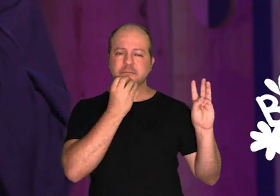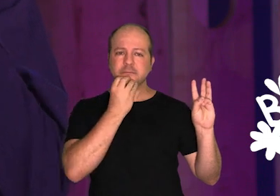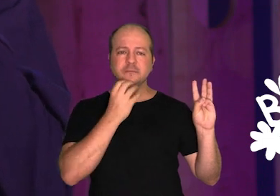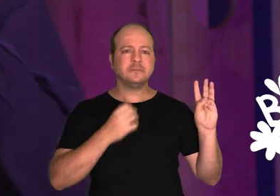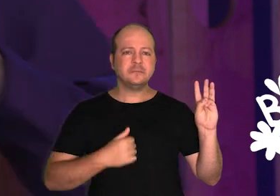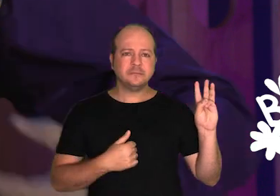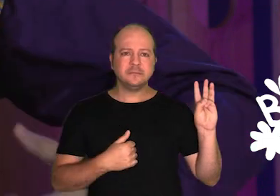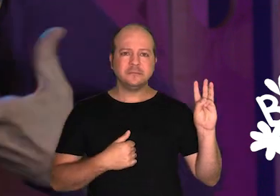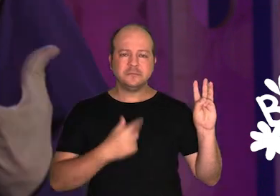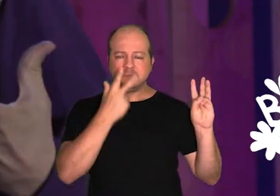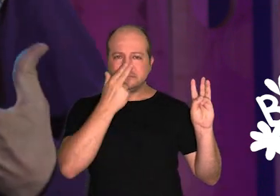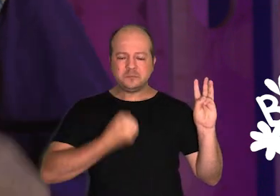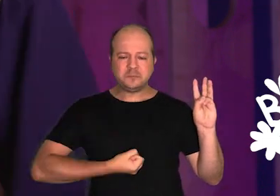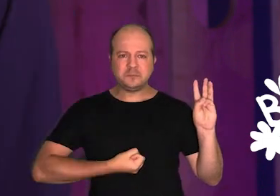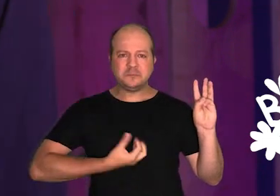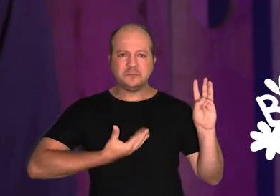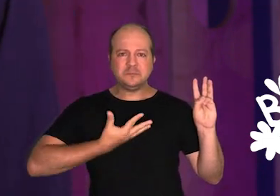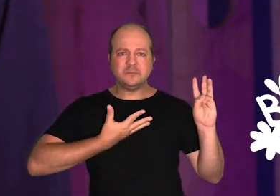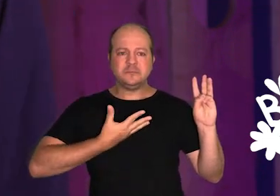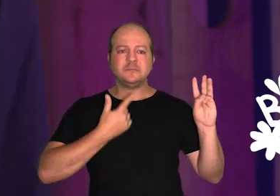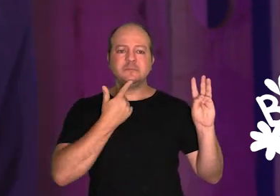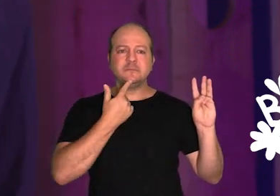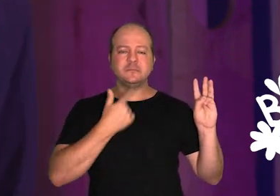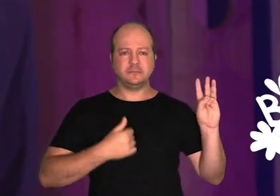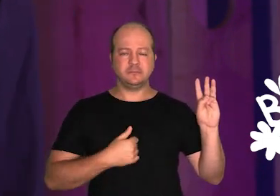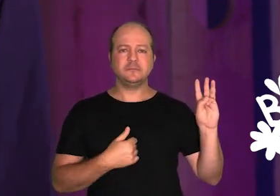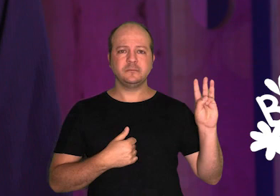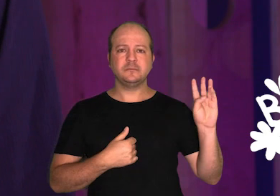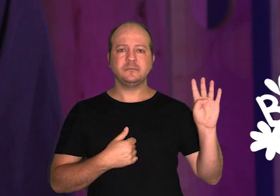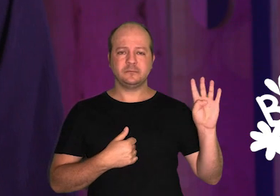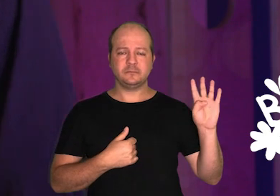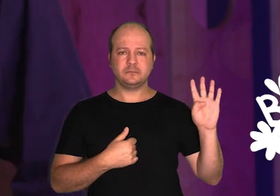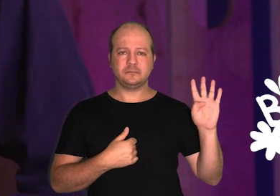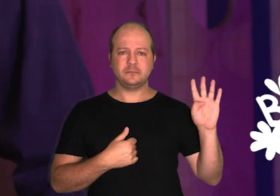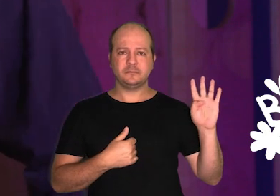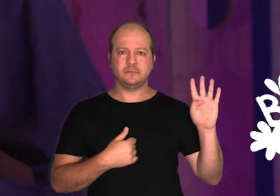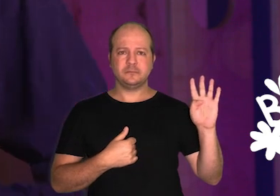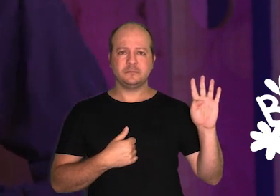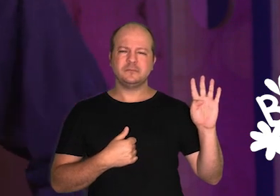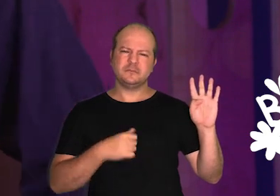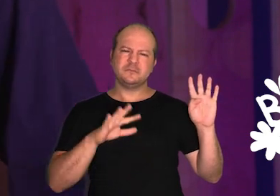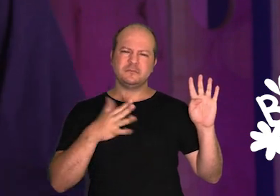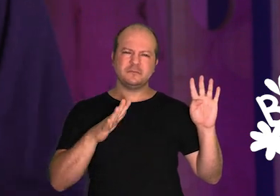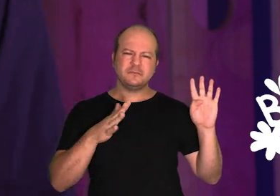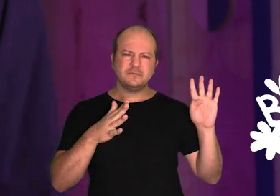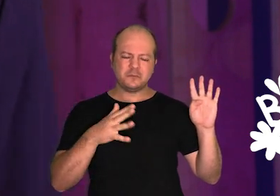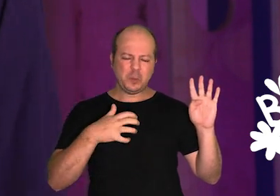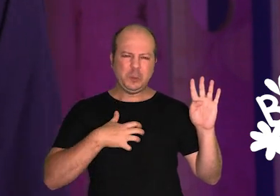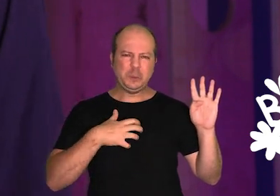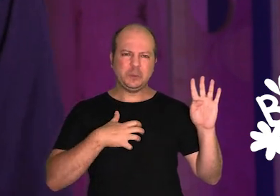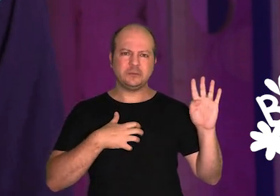a pessoa vê que a tristeza vem de dentro. Ó, 3. 4. O 4 já dá um abatimento interno.